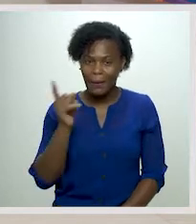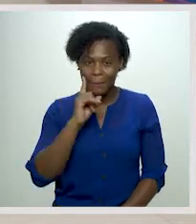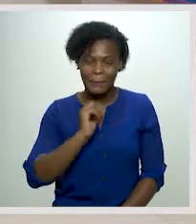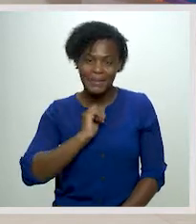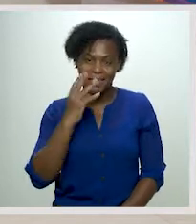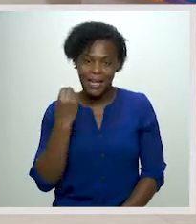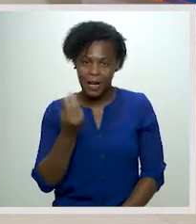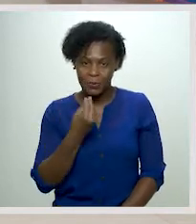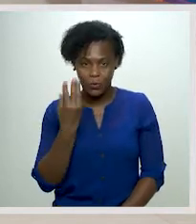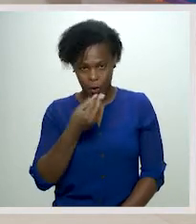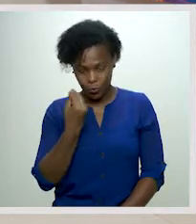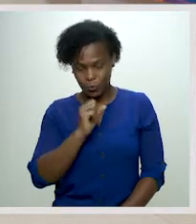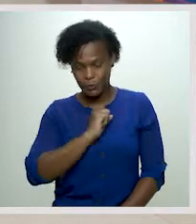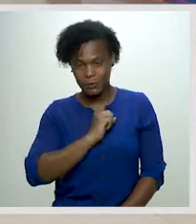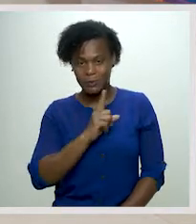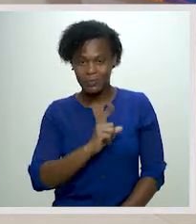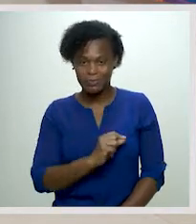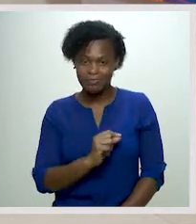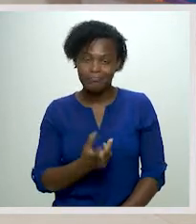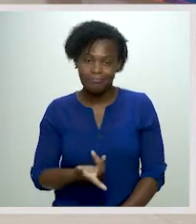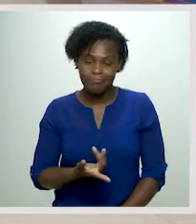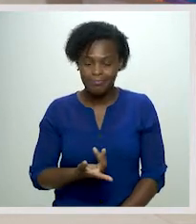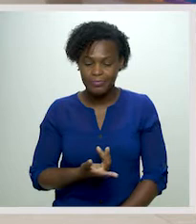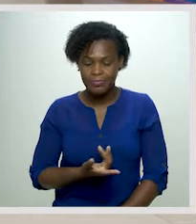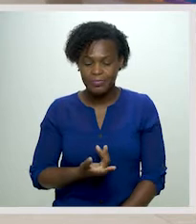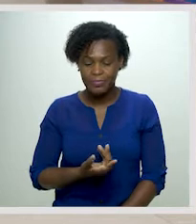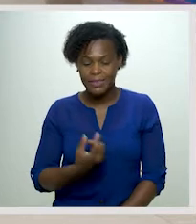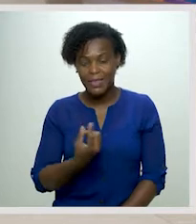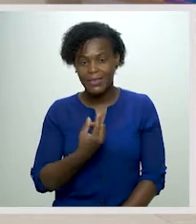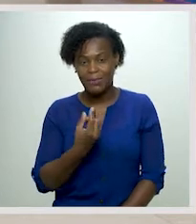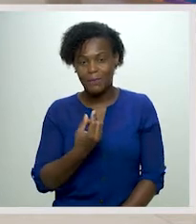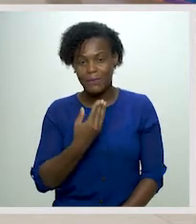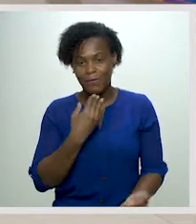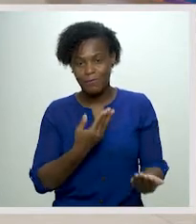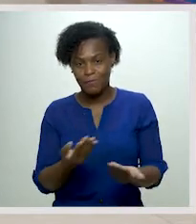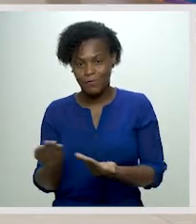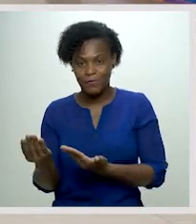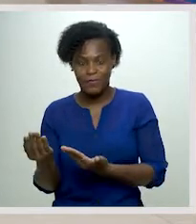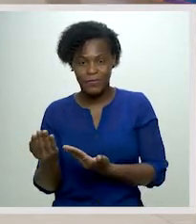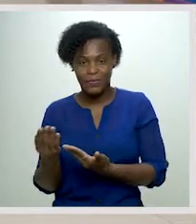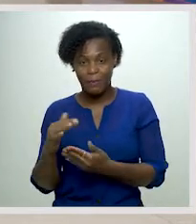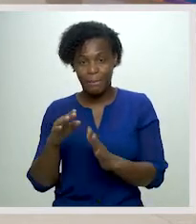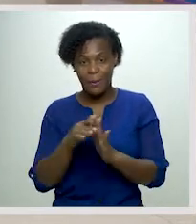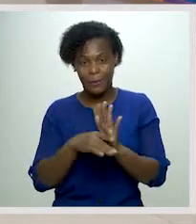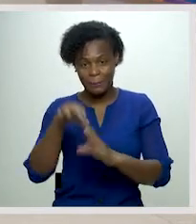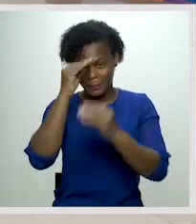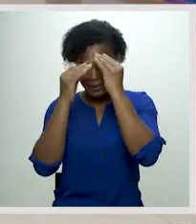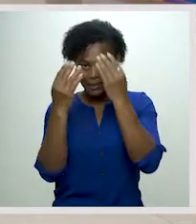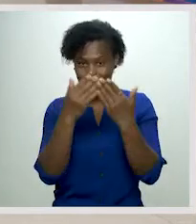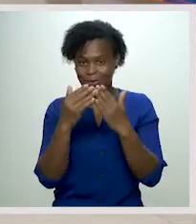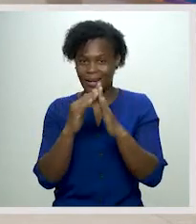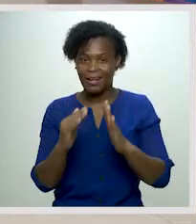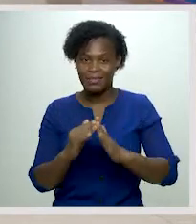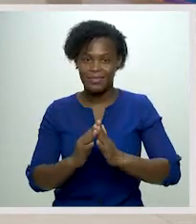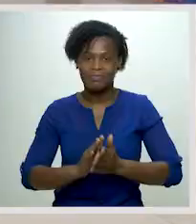Olá, minhas alunas e meus alunos. Sejam bem-vindos ao programa Aprender a Estudar